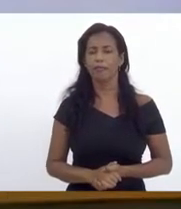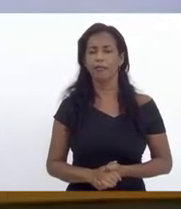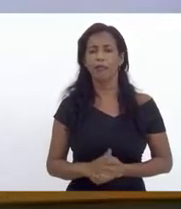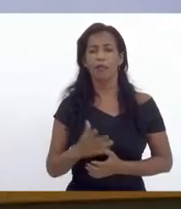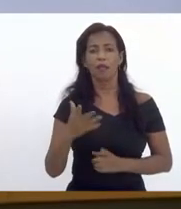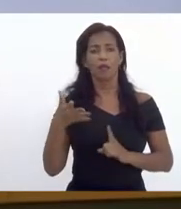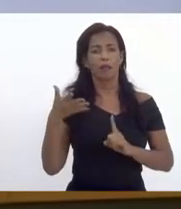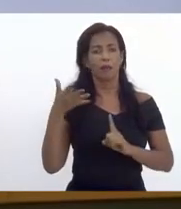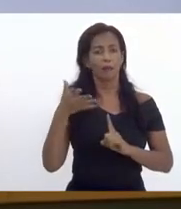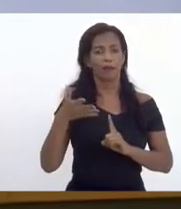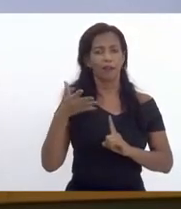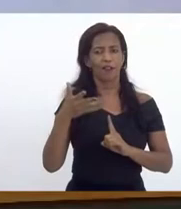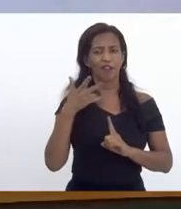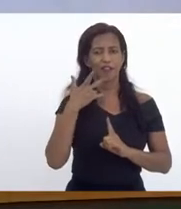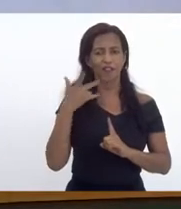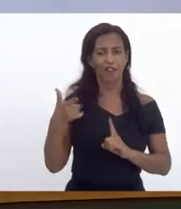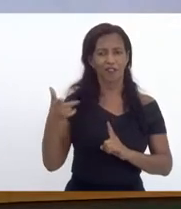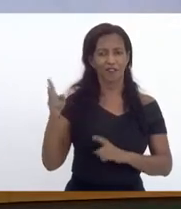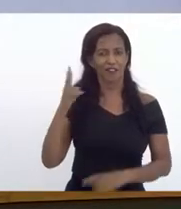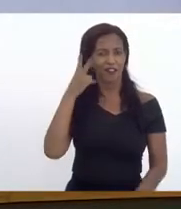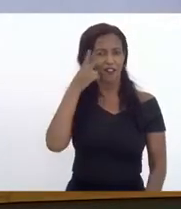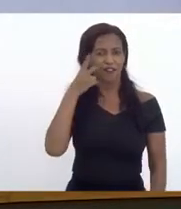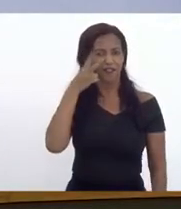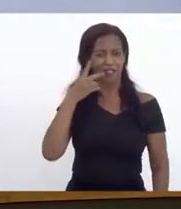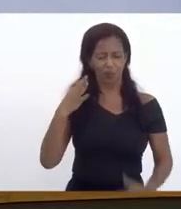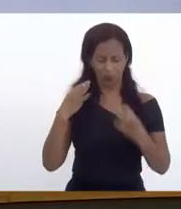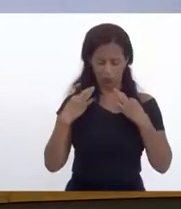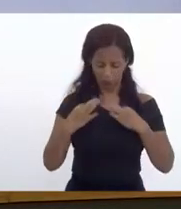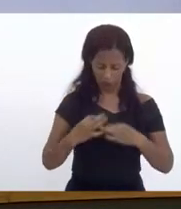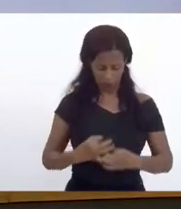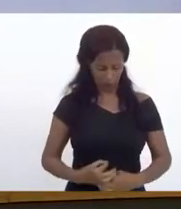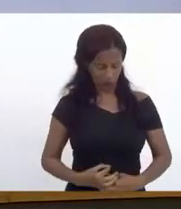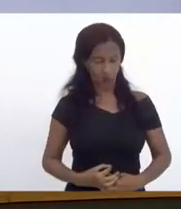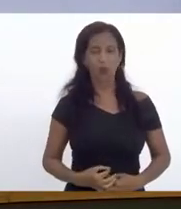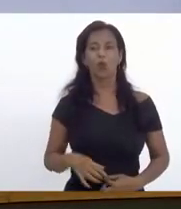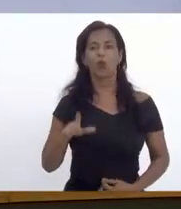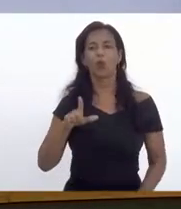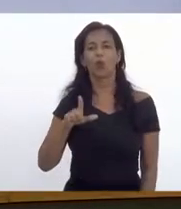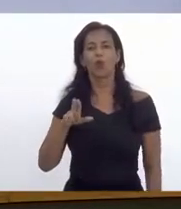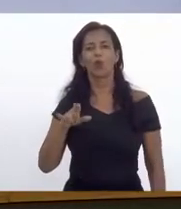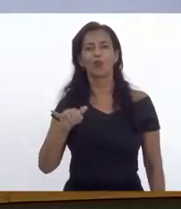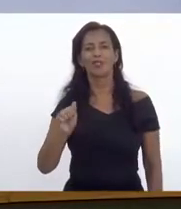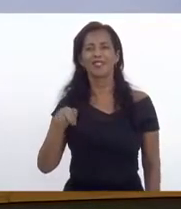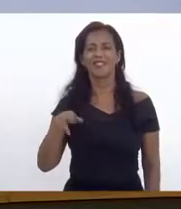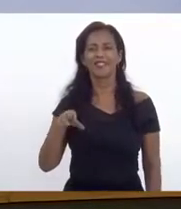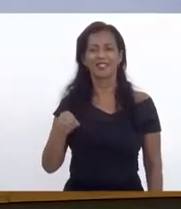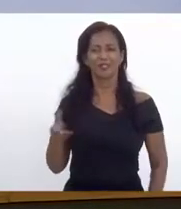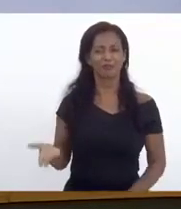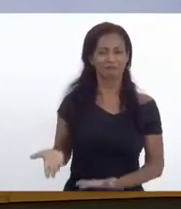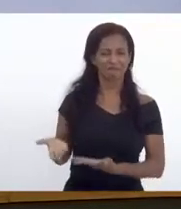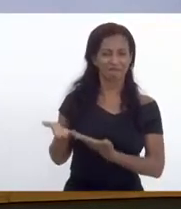eu queria saudar a elegância aqui do vereador Luciano da Rio Lua aqui.